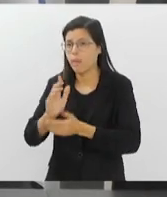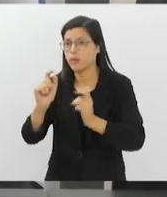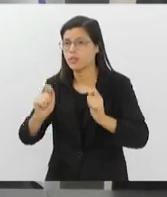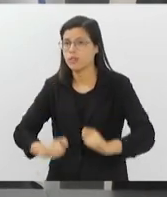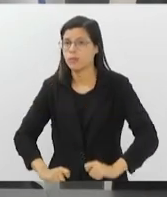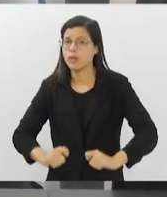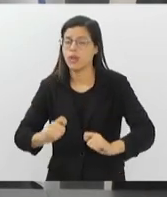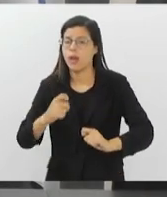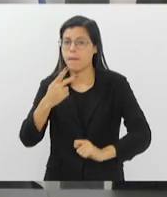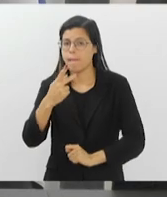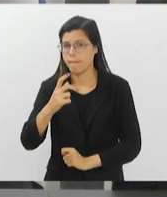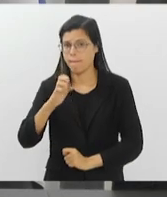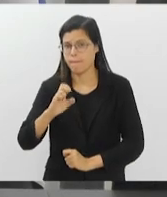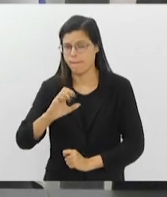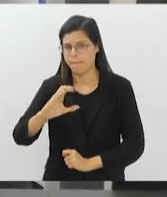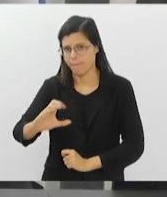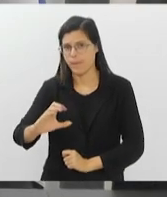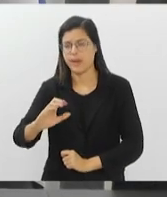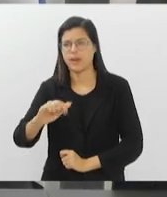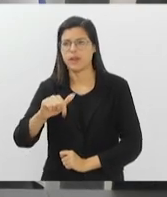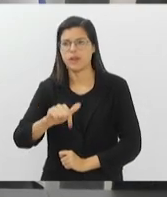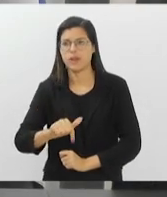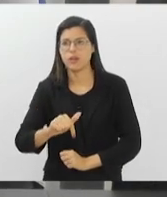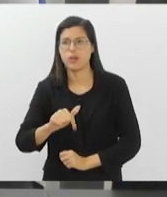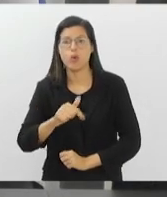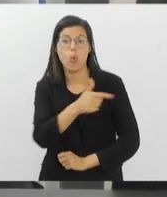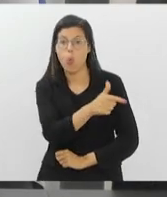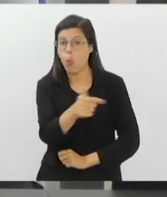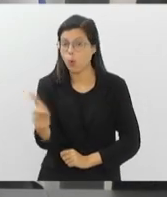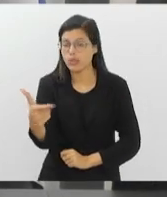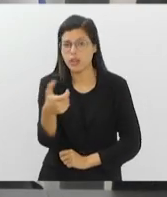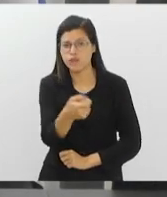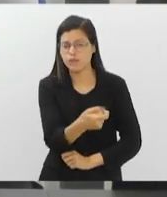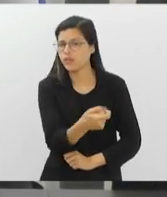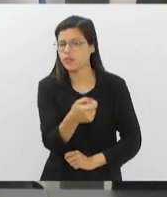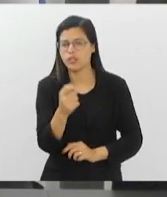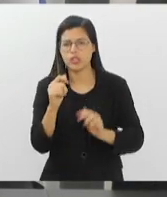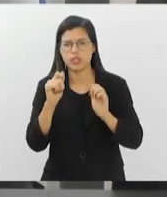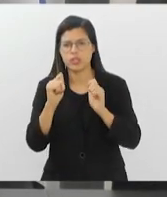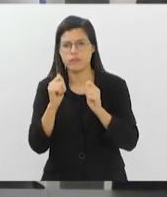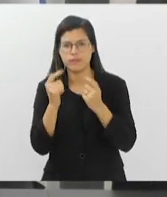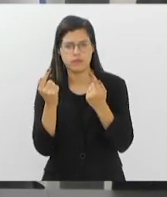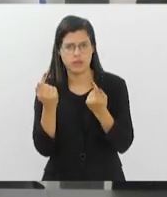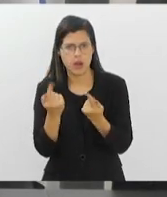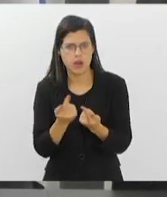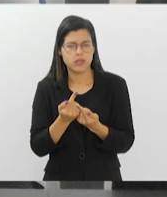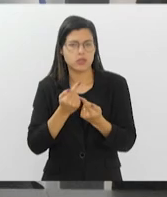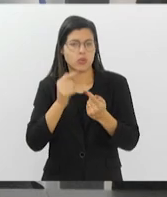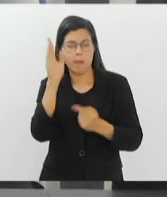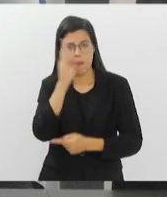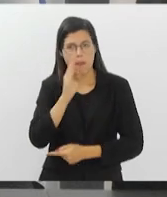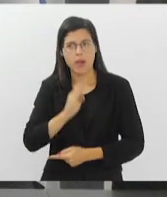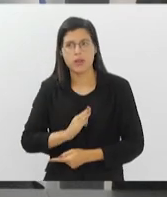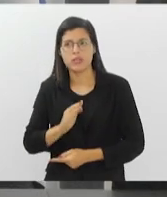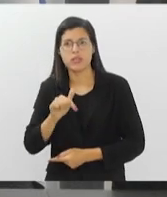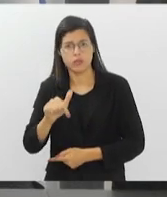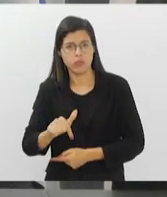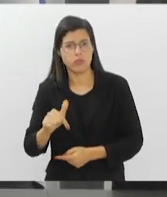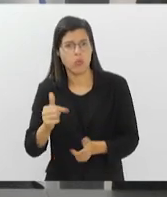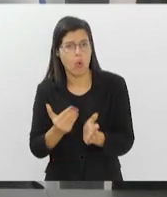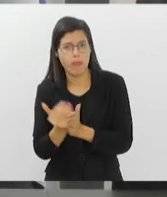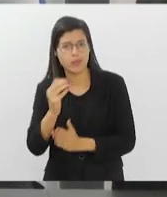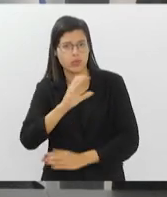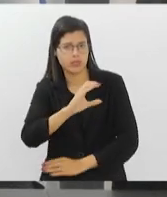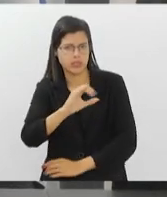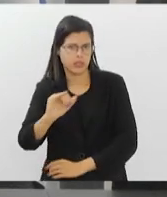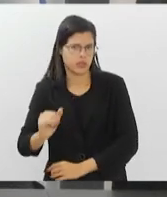PEC junto com mais 20 e tantas assembleias no Brasil para garantir a prerrogativa do deputado estadual. Isso partiu da CCJ.